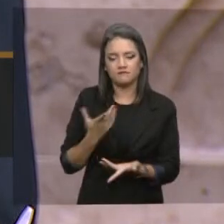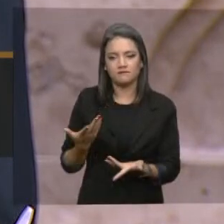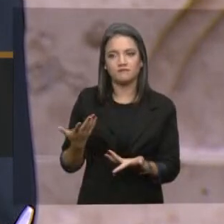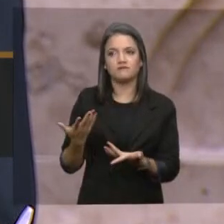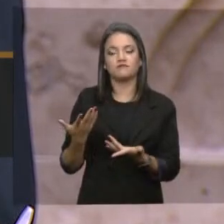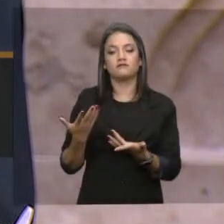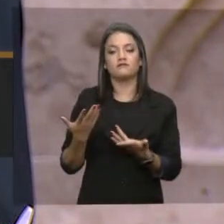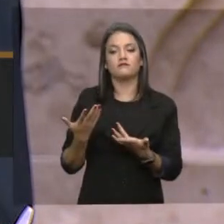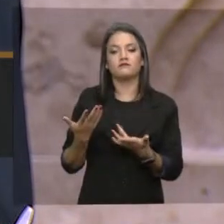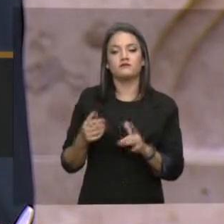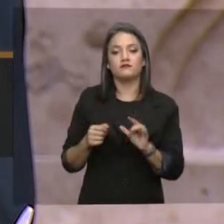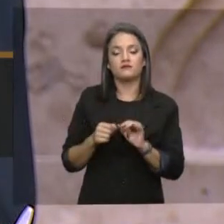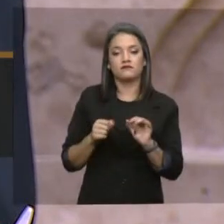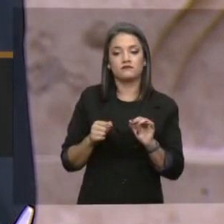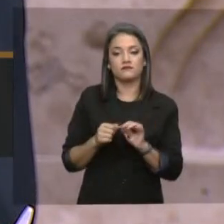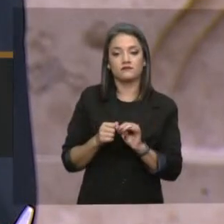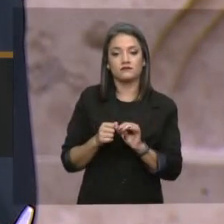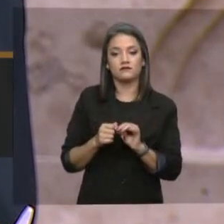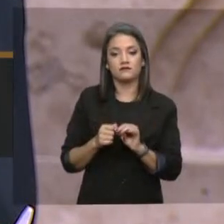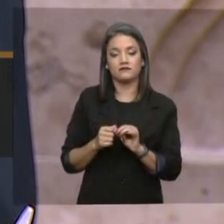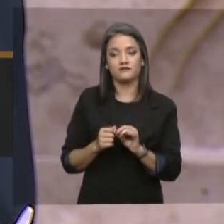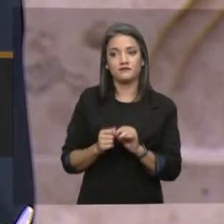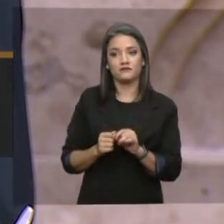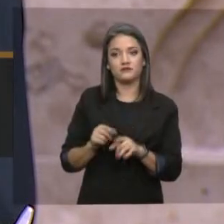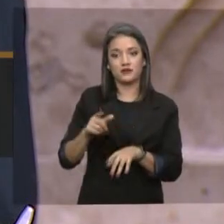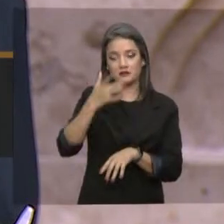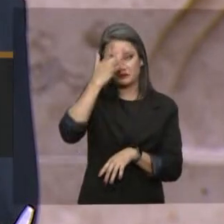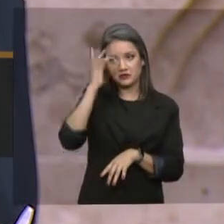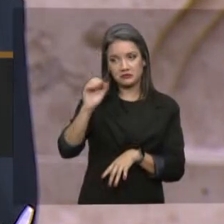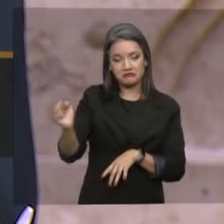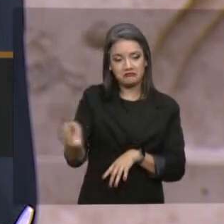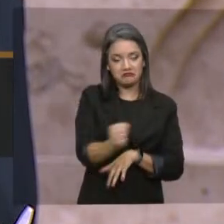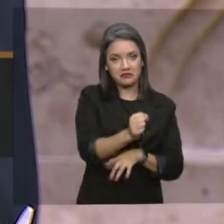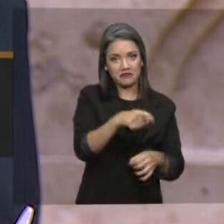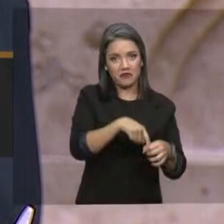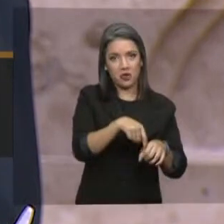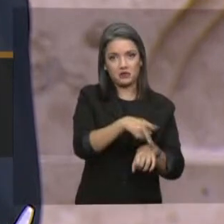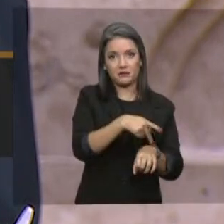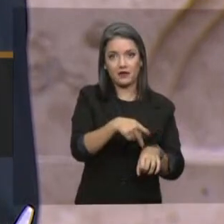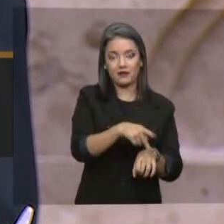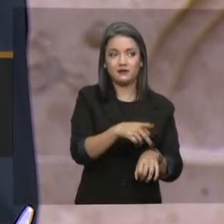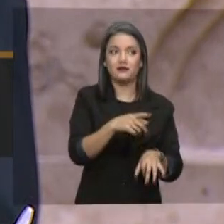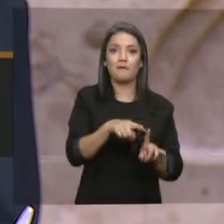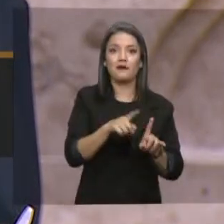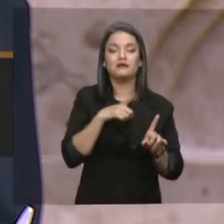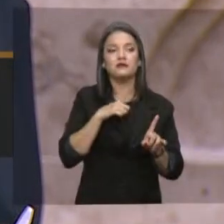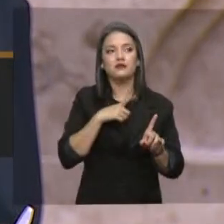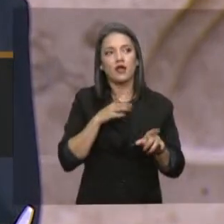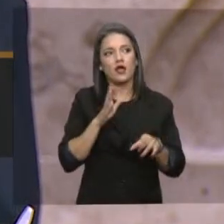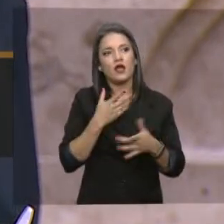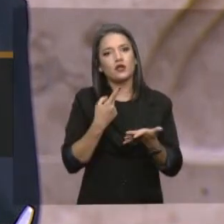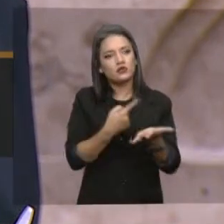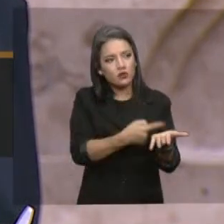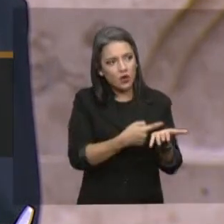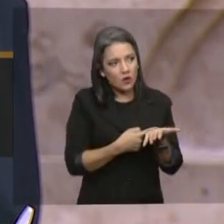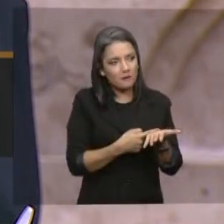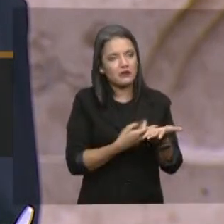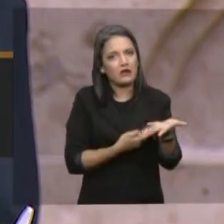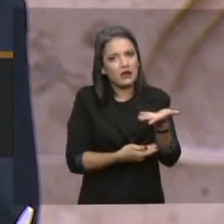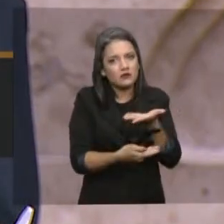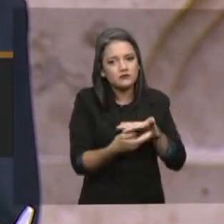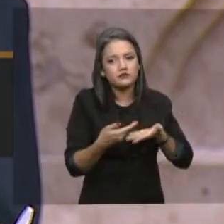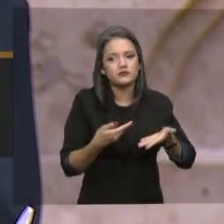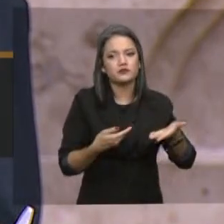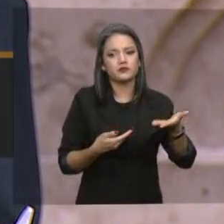de extradição com a peculiaridade de colaboração e cooperação internacional